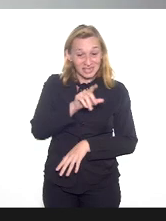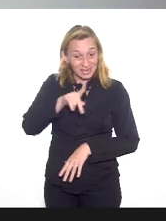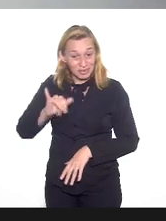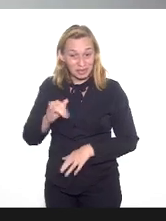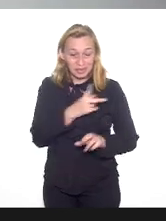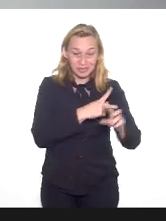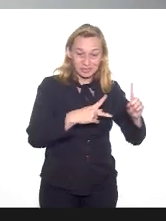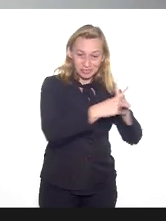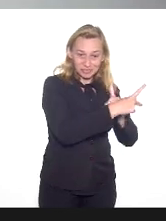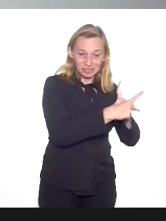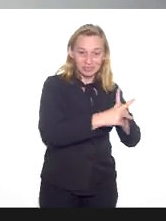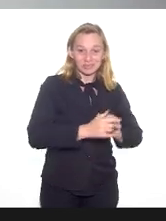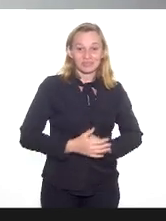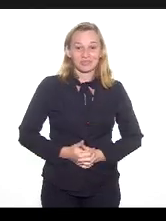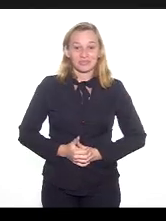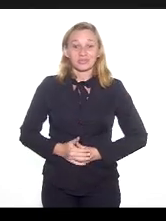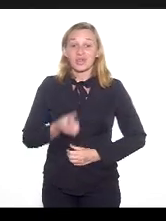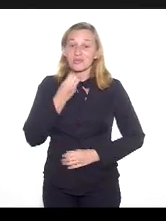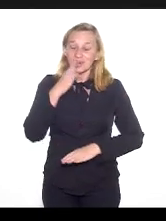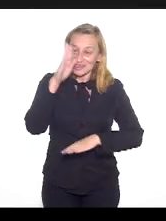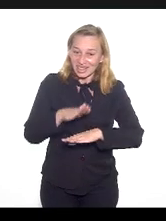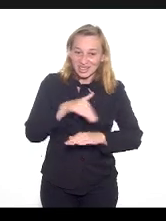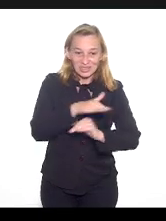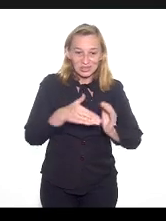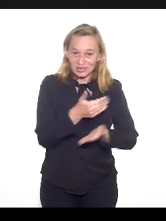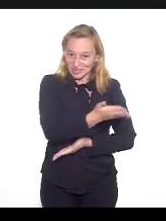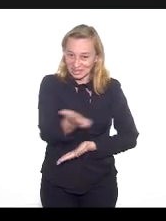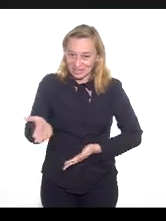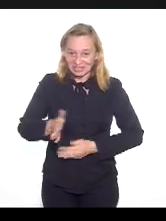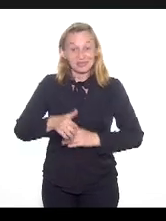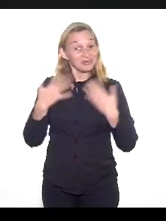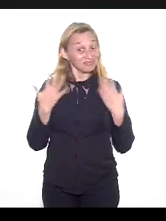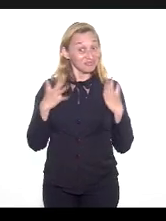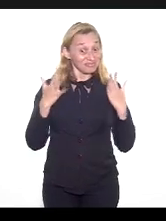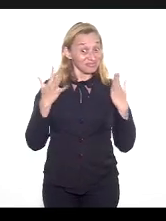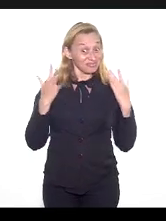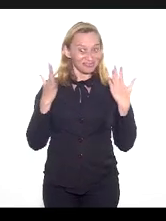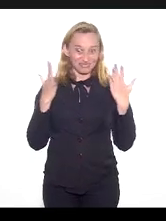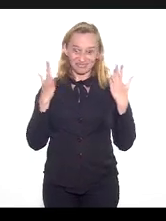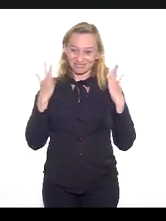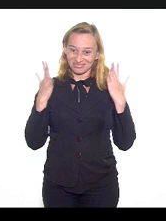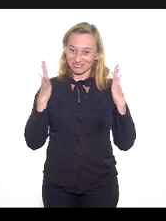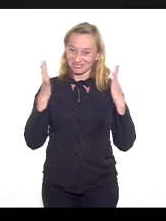Rio Previdência. Boa tarde a todas e todos.